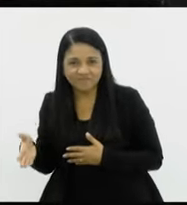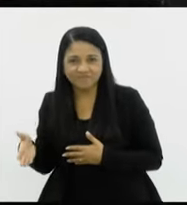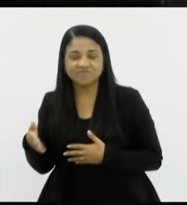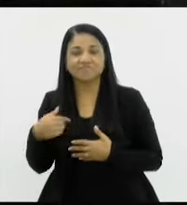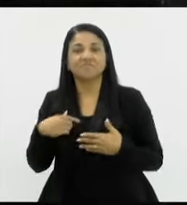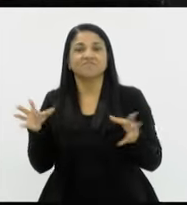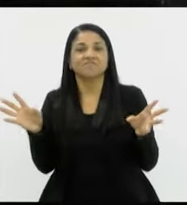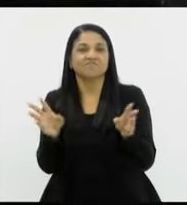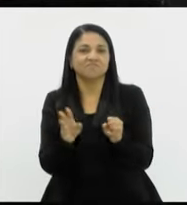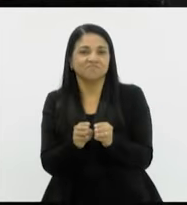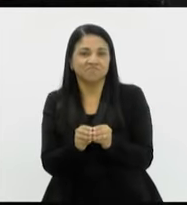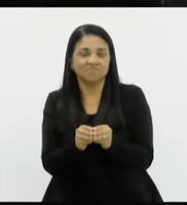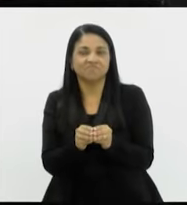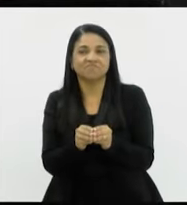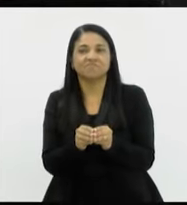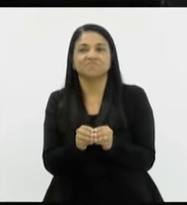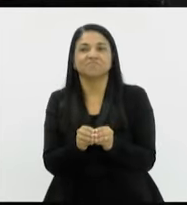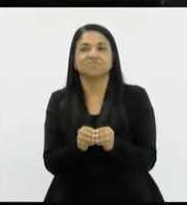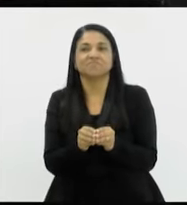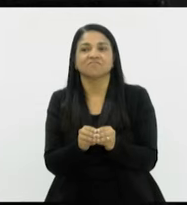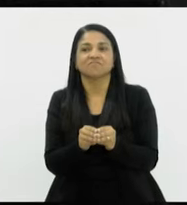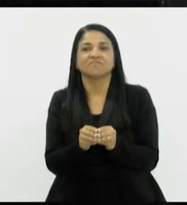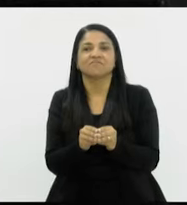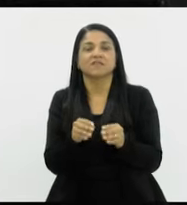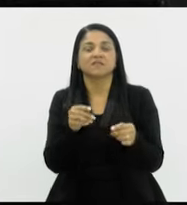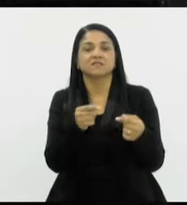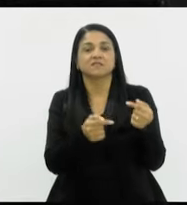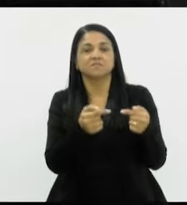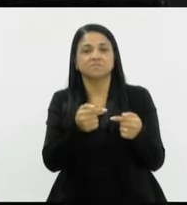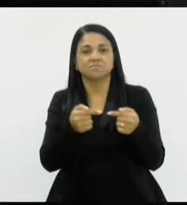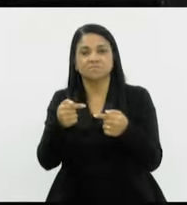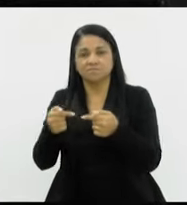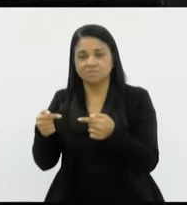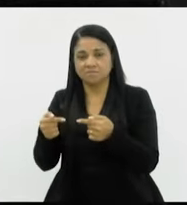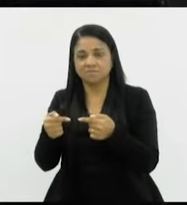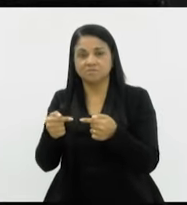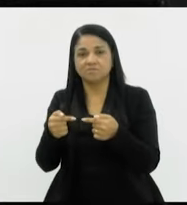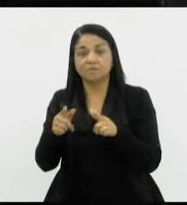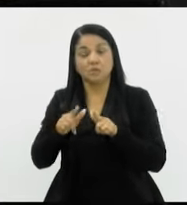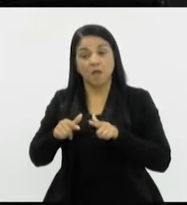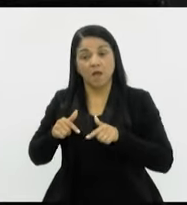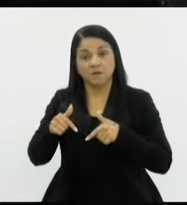para o fim, eu queria fazer desse debate um chamado à ação.